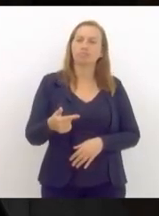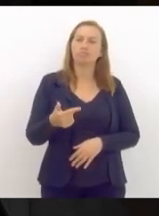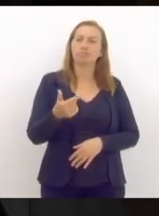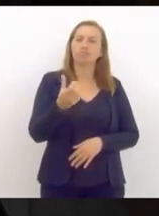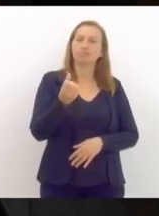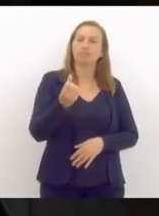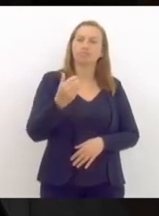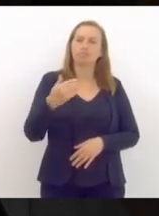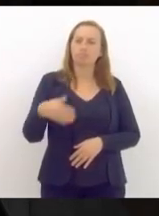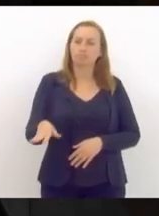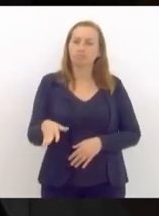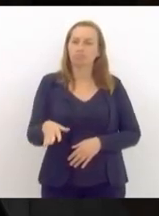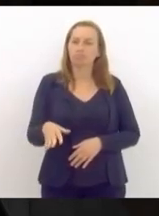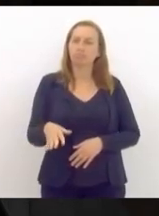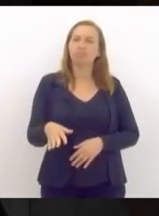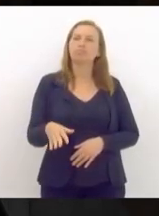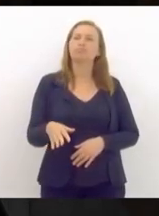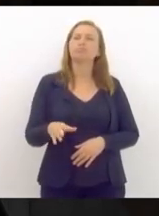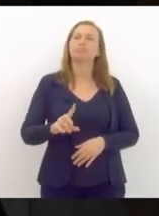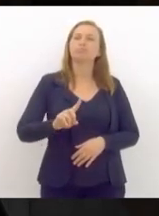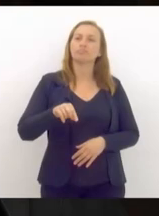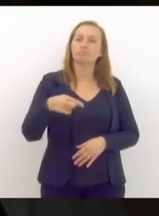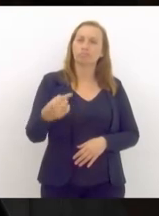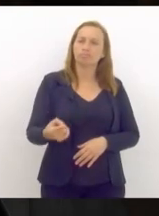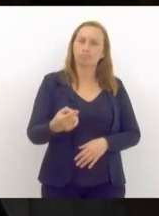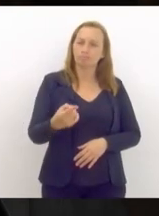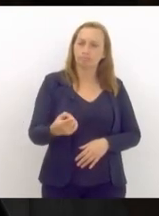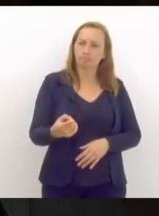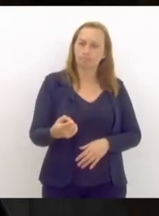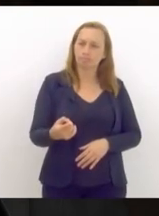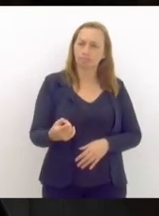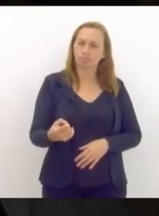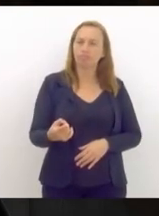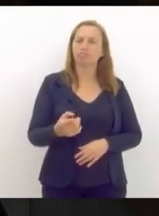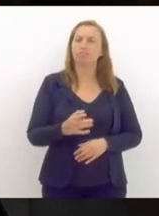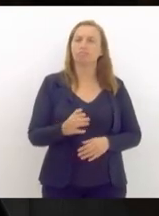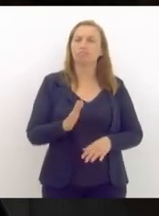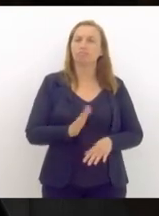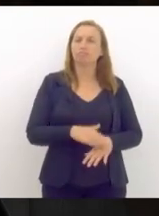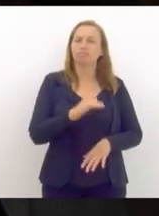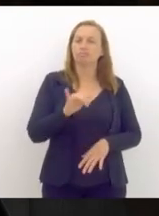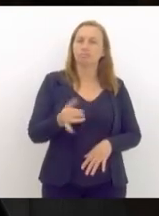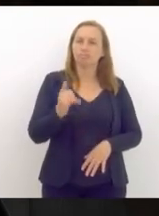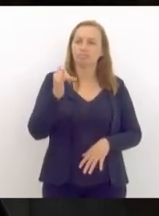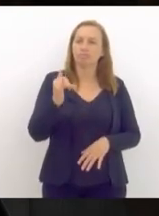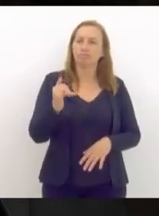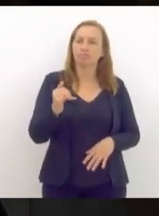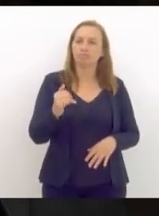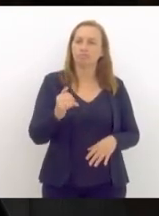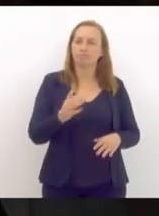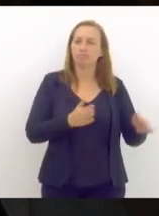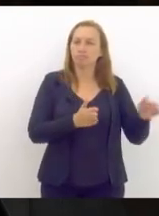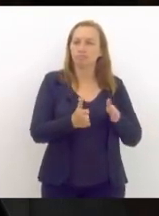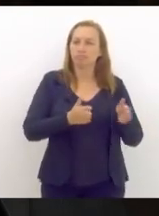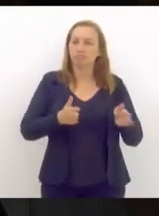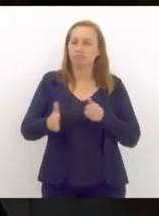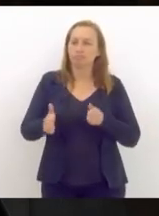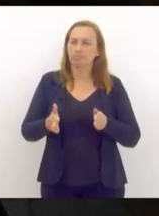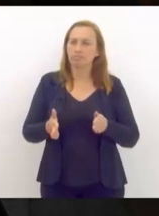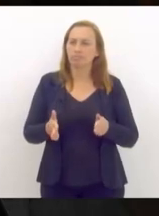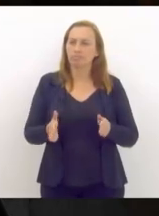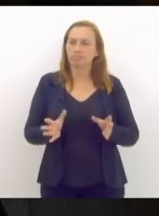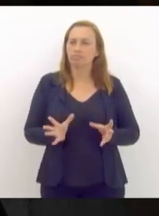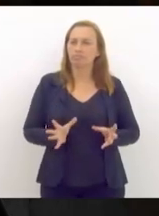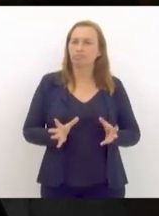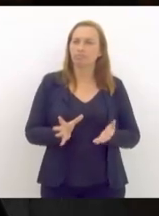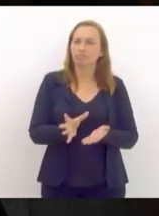6,5% no final de 2023, início de 2024. Mas a inflação desses períodos, que ao se sucederem, se